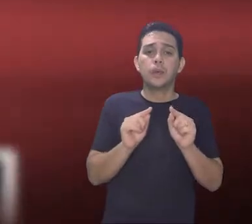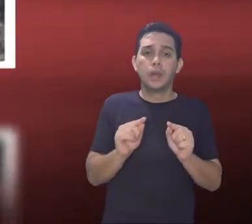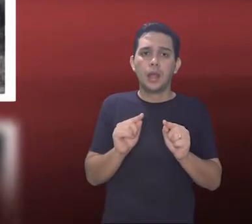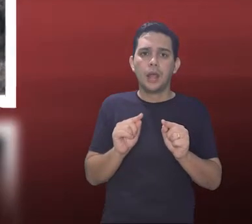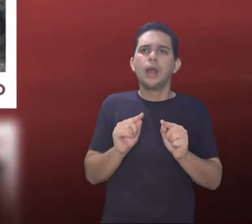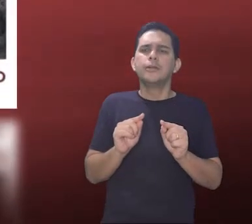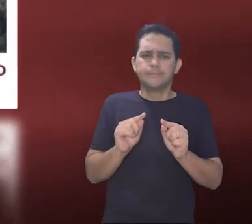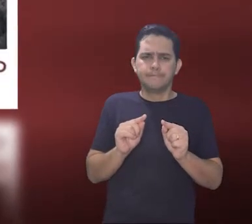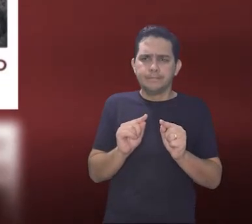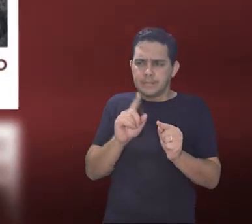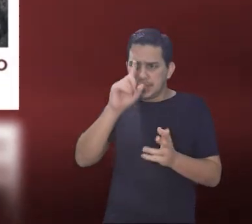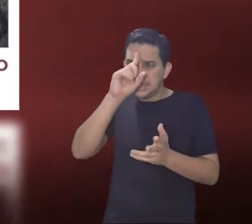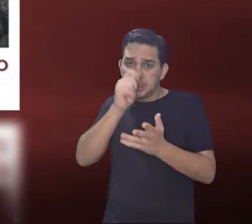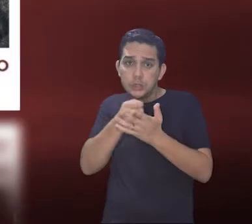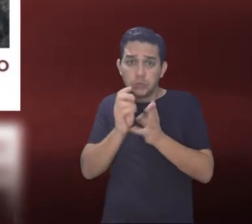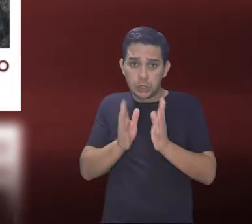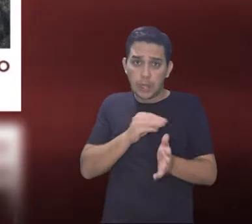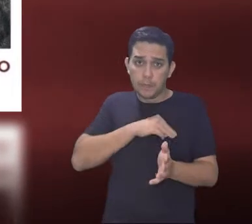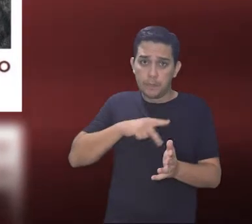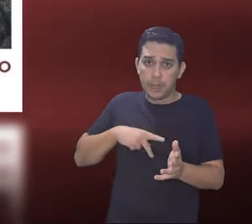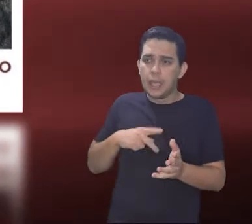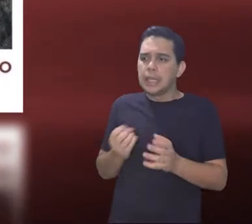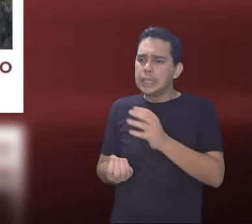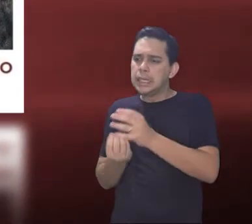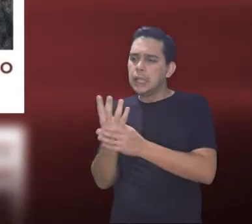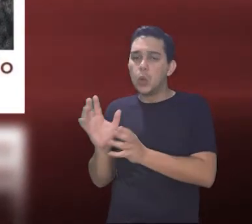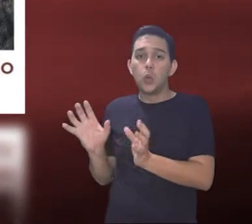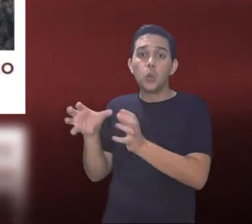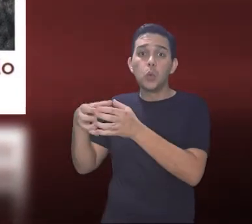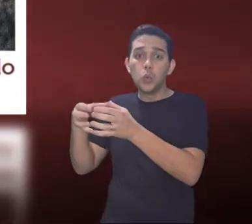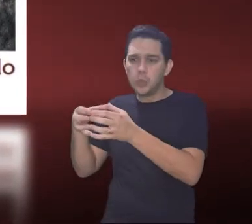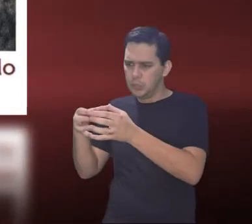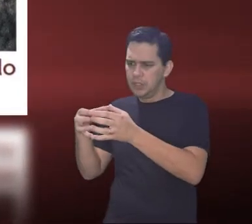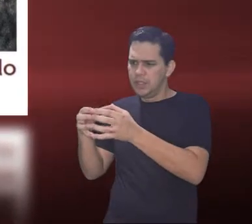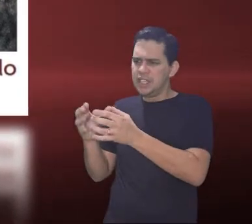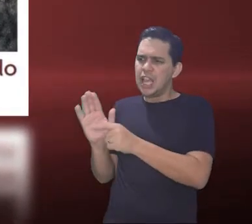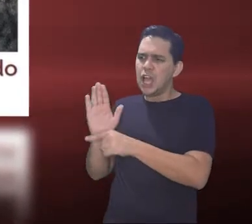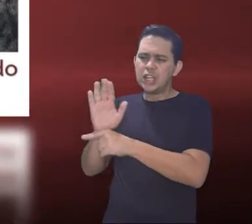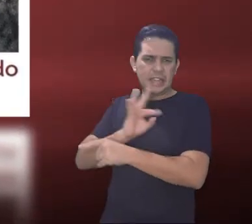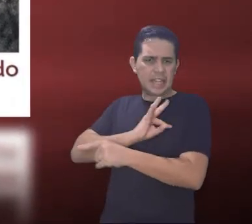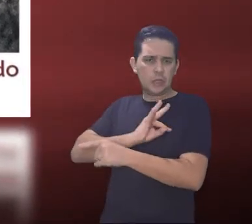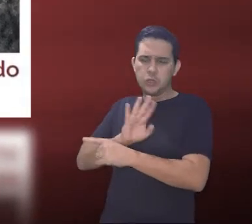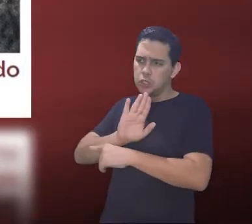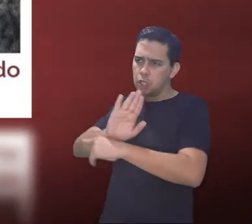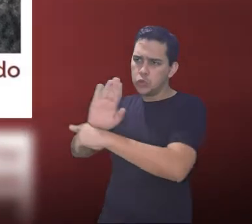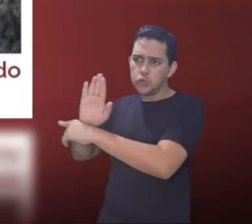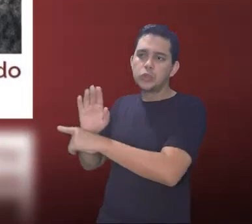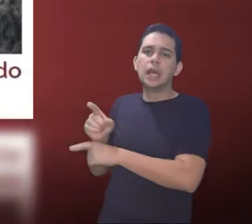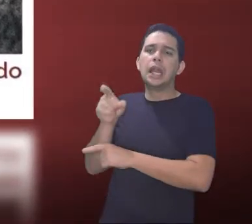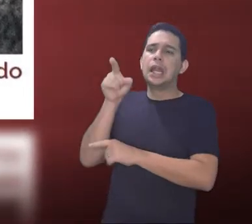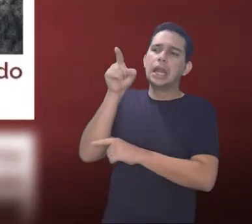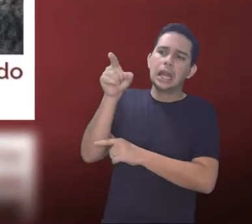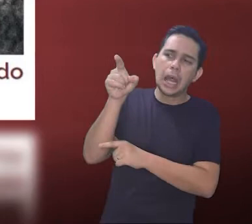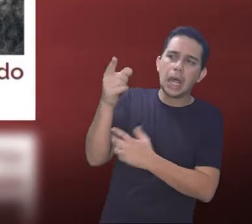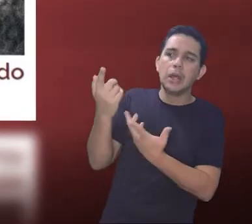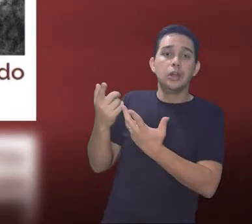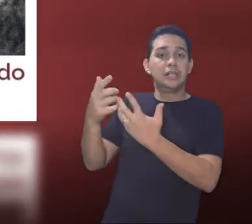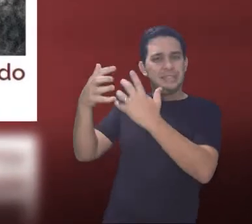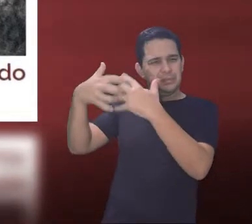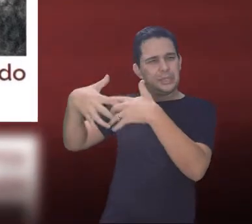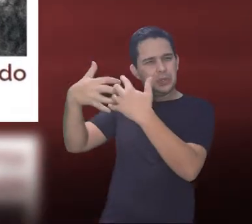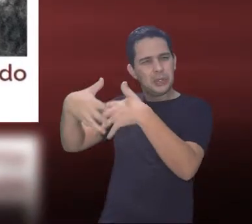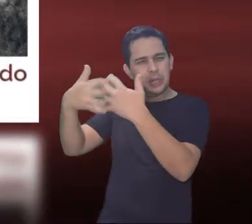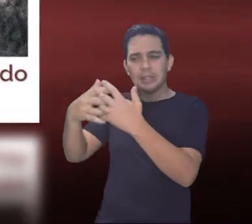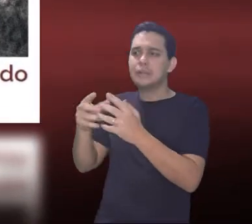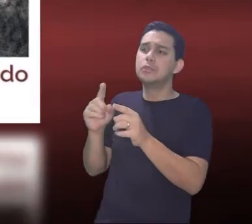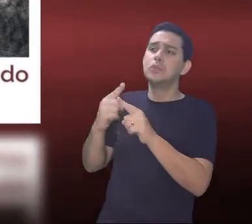da decisão que determinou a criação de uma Câmara Técnica Tripartite, a fim de analisar os pedidos de aluguel social para as